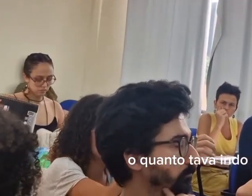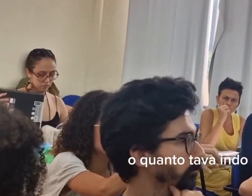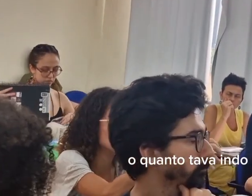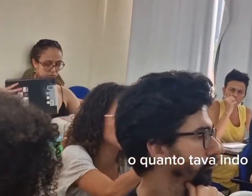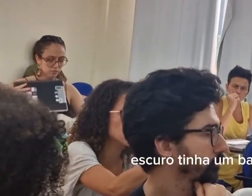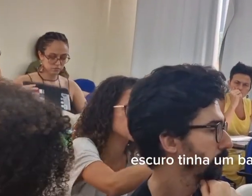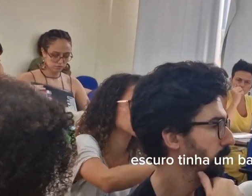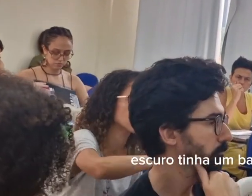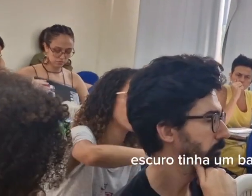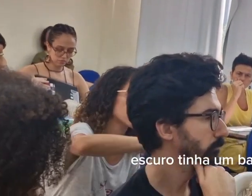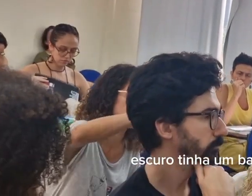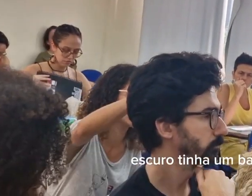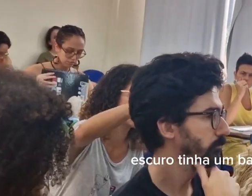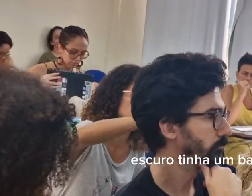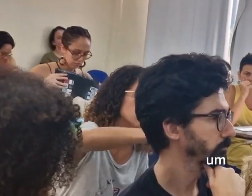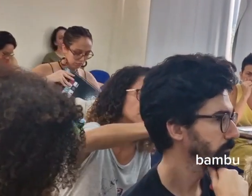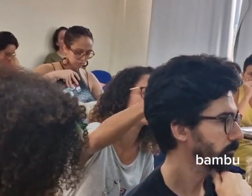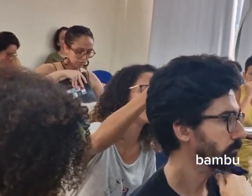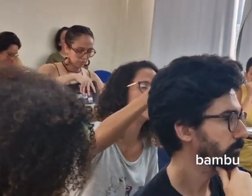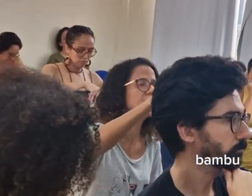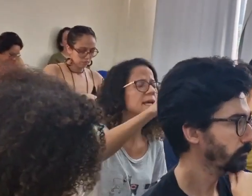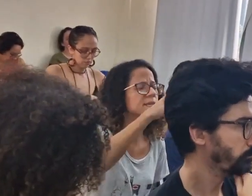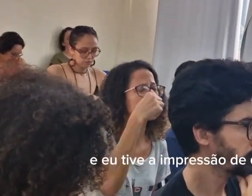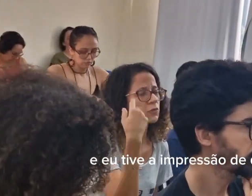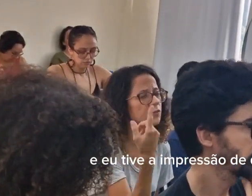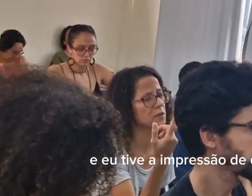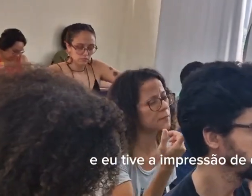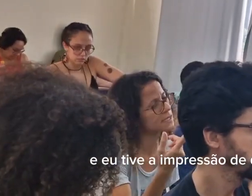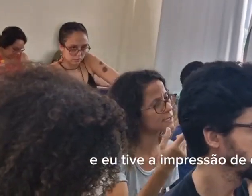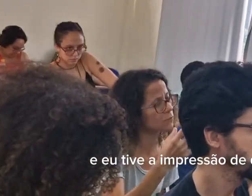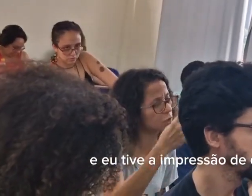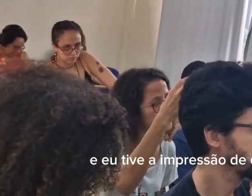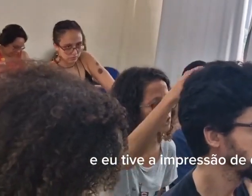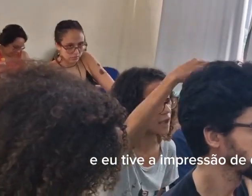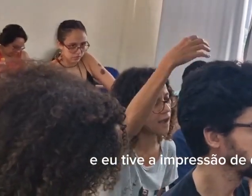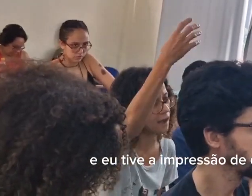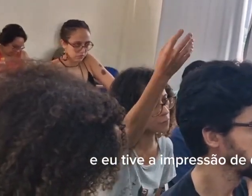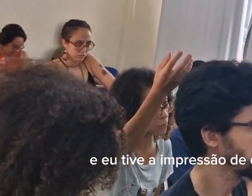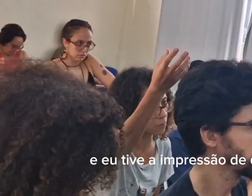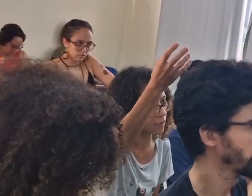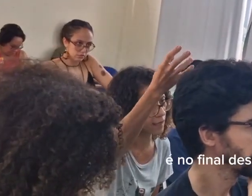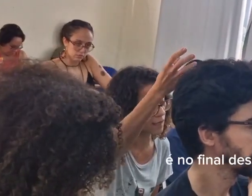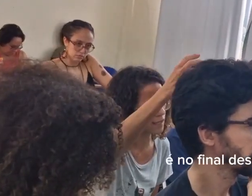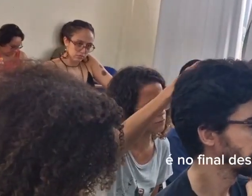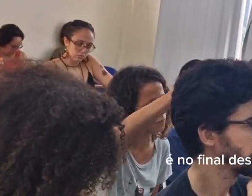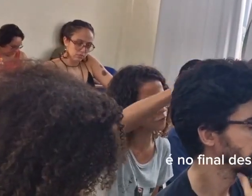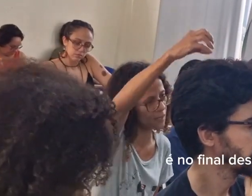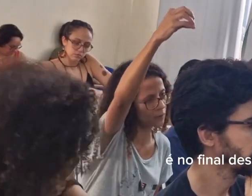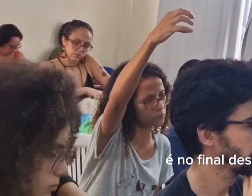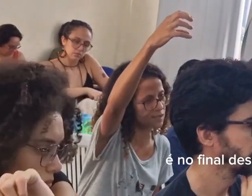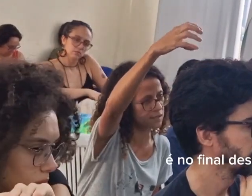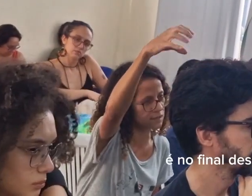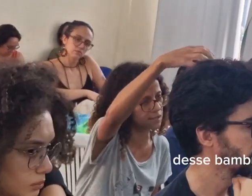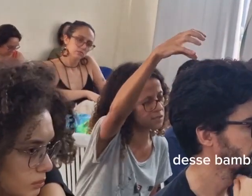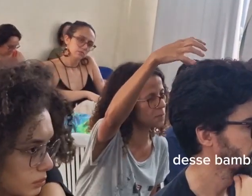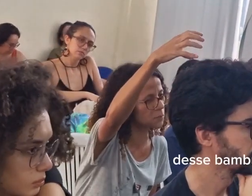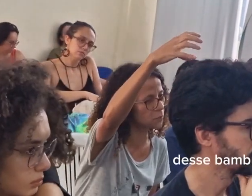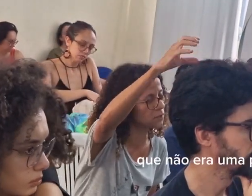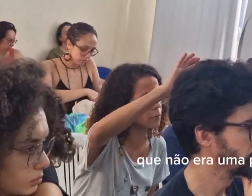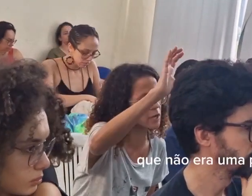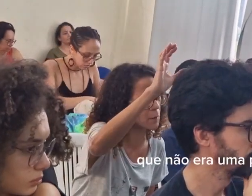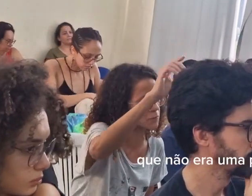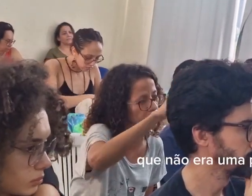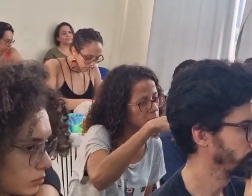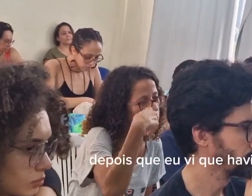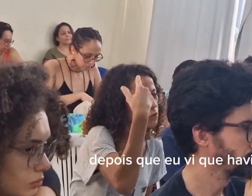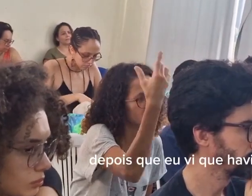sempre que estava escuro, tinha um bastão, né, um bambu, e eu tive a impressão de que tinha algo no final desse bambu,